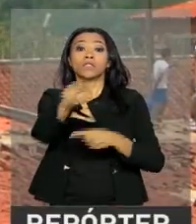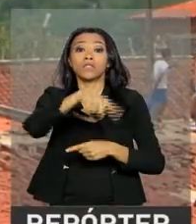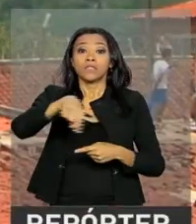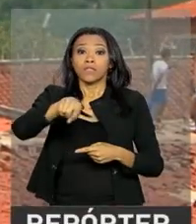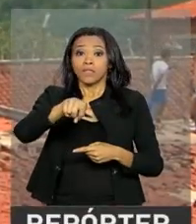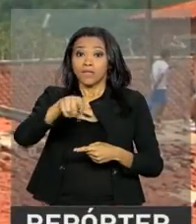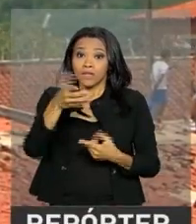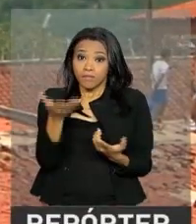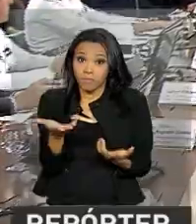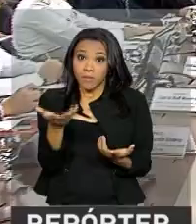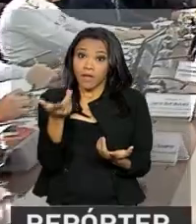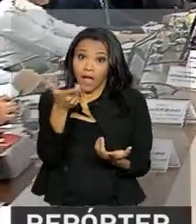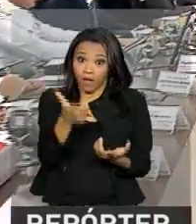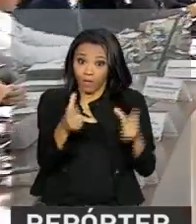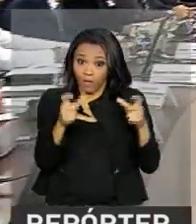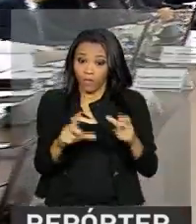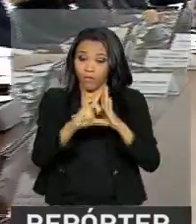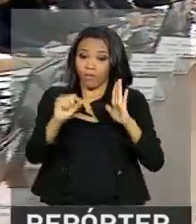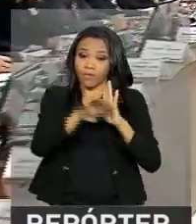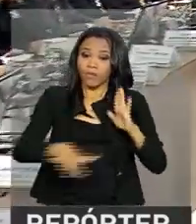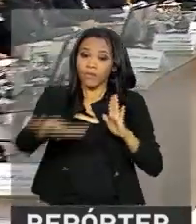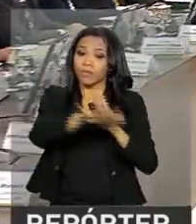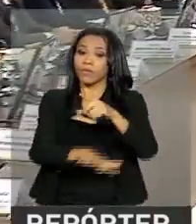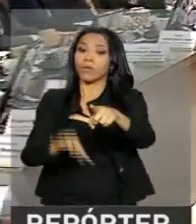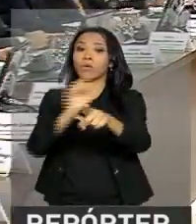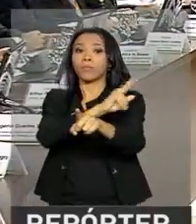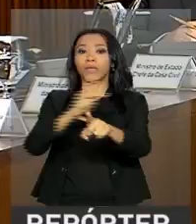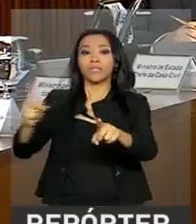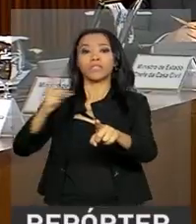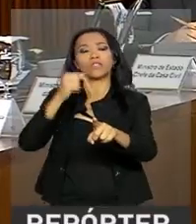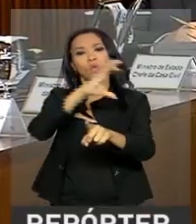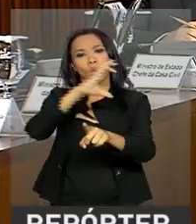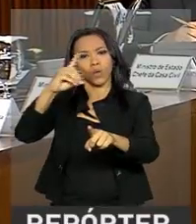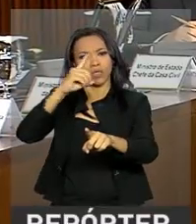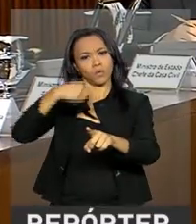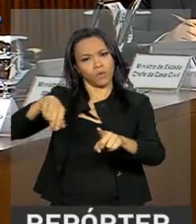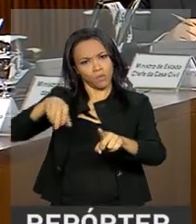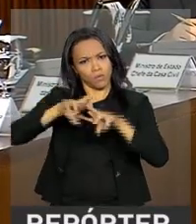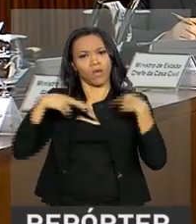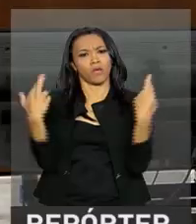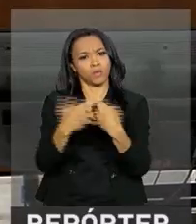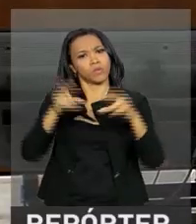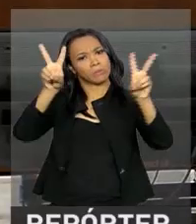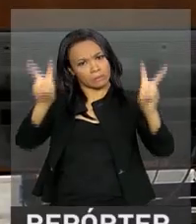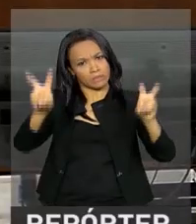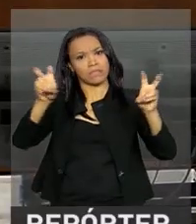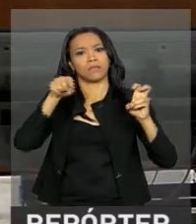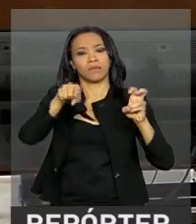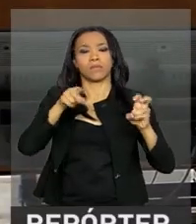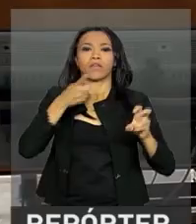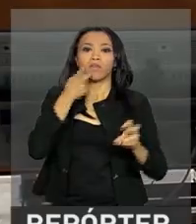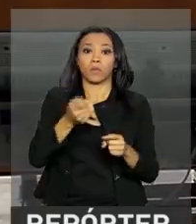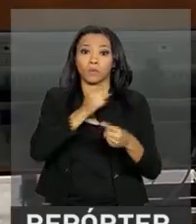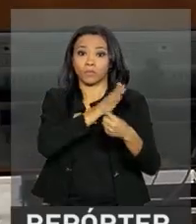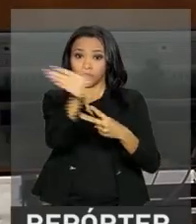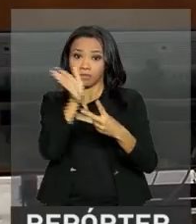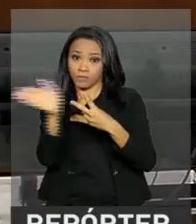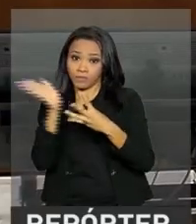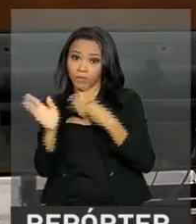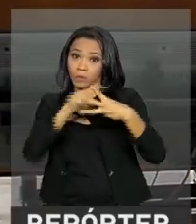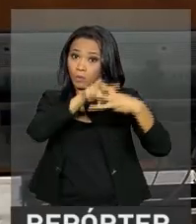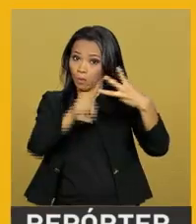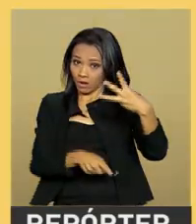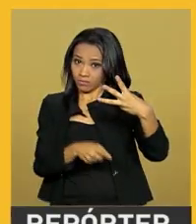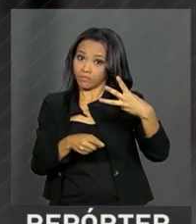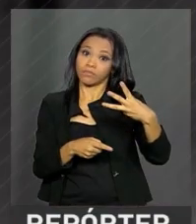do Norte. No Palácio do Planalto, o presidente Michel Temer coordenou uma reunião sobre o assunto e determinou 4 iniciativas